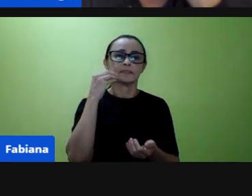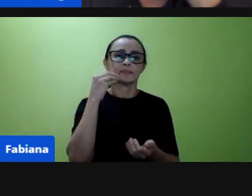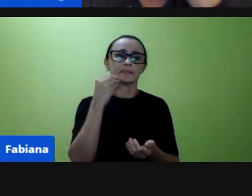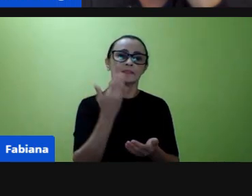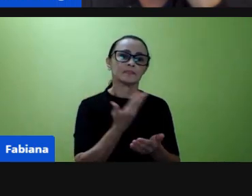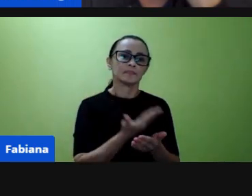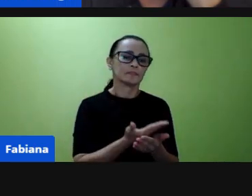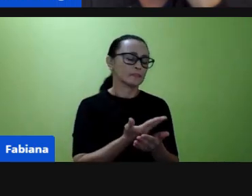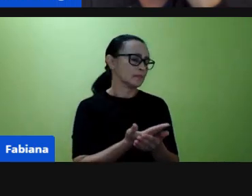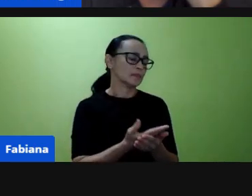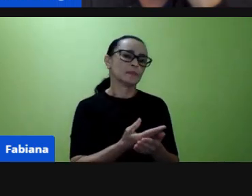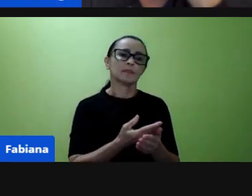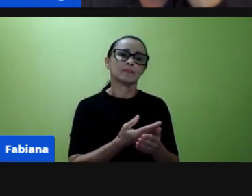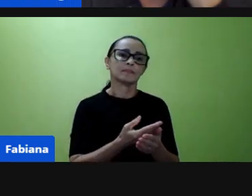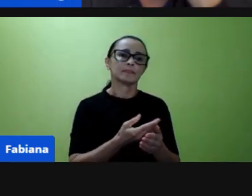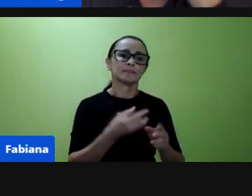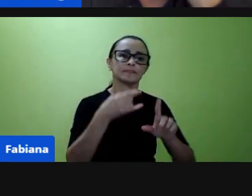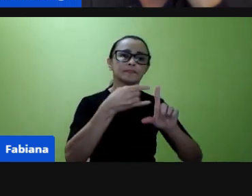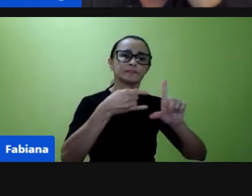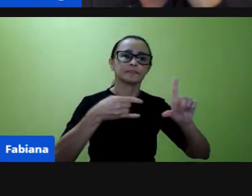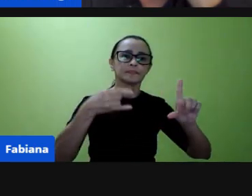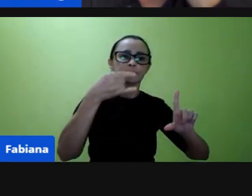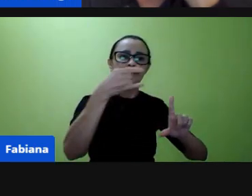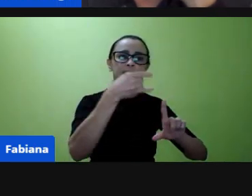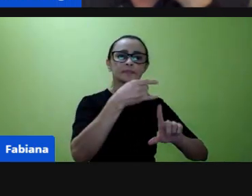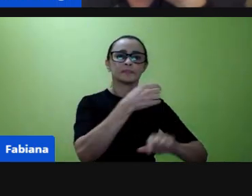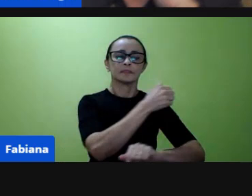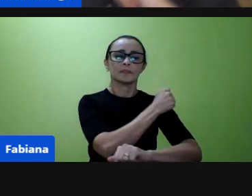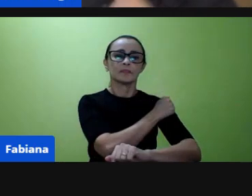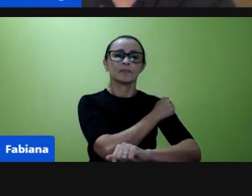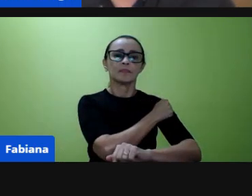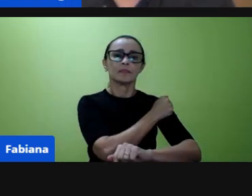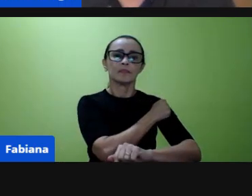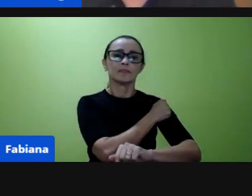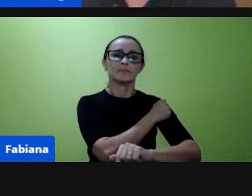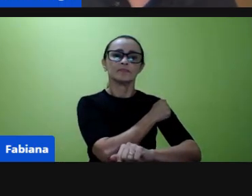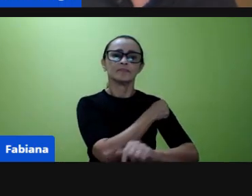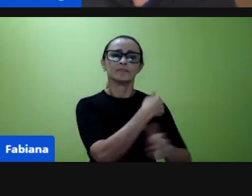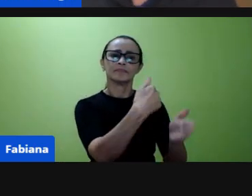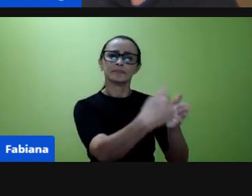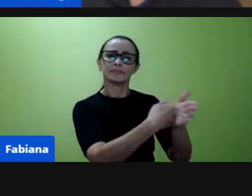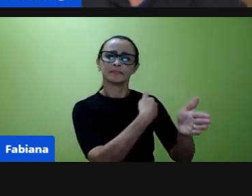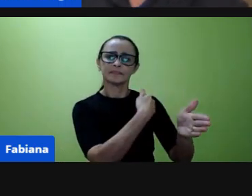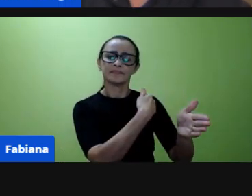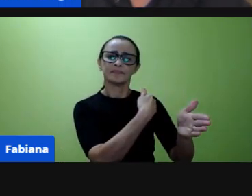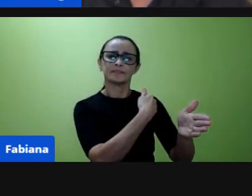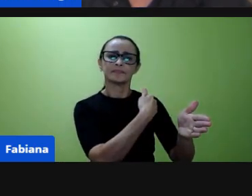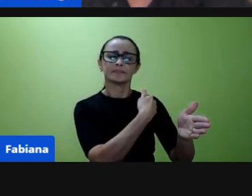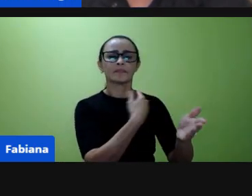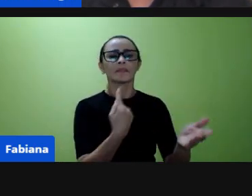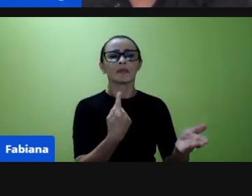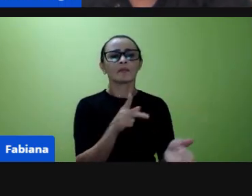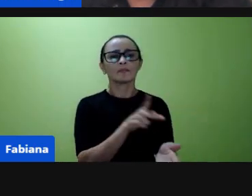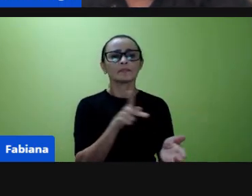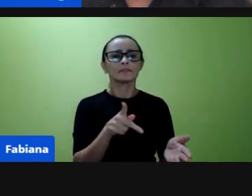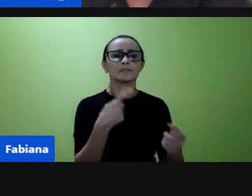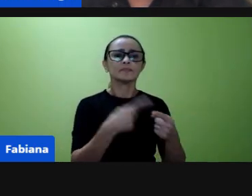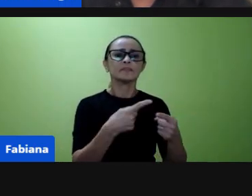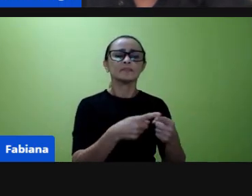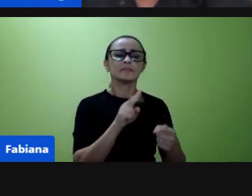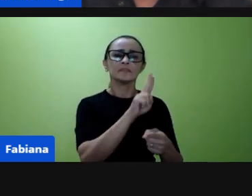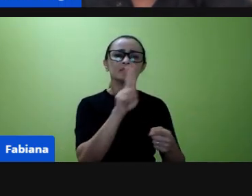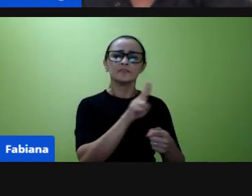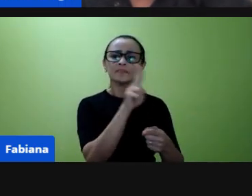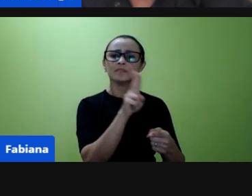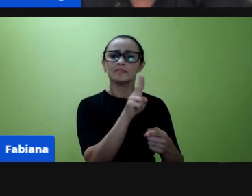no Google Meet, o aluno sugeriu para mim, professor, por que você não usa tal estratégia